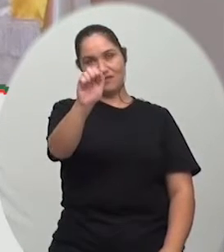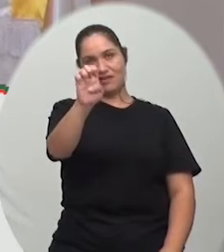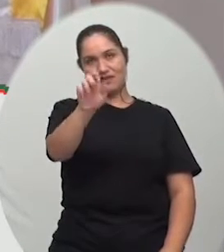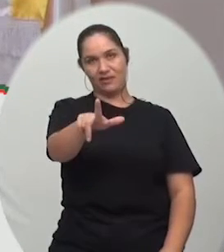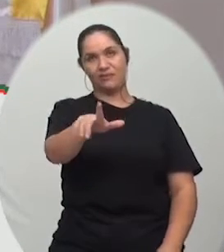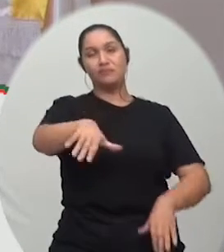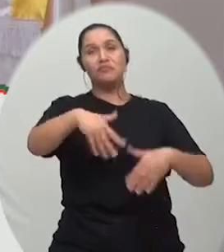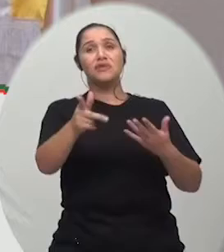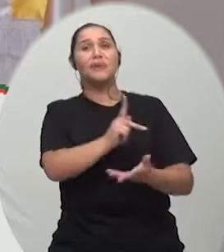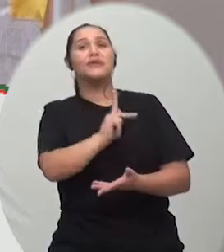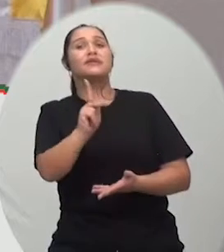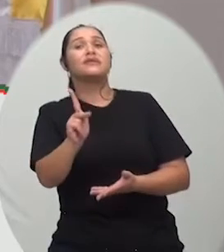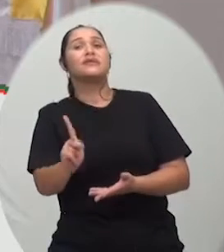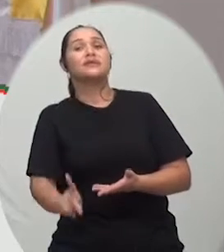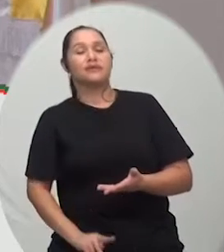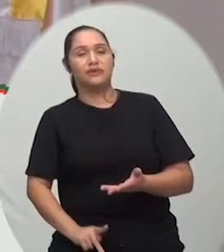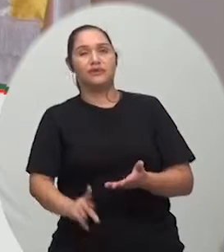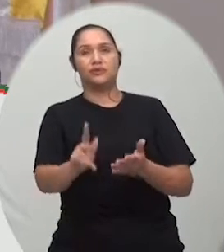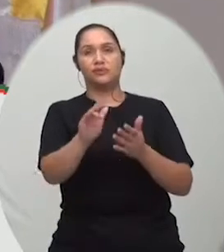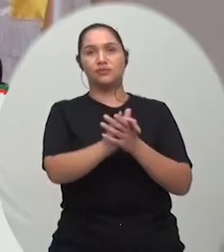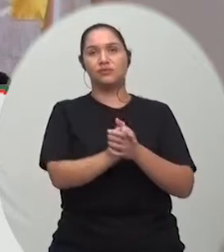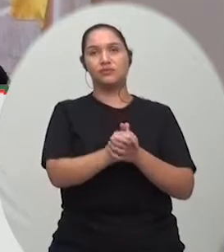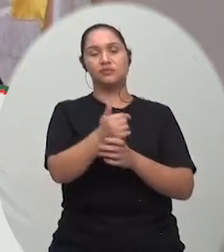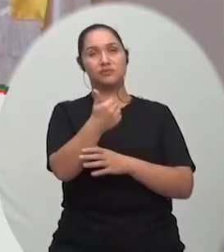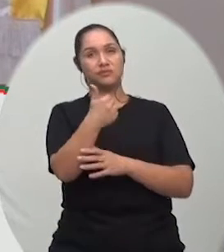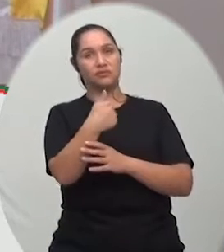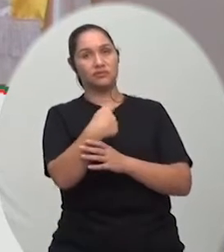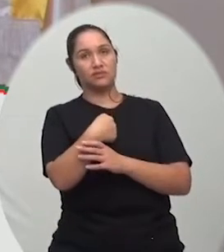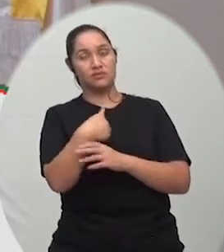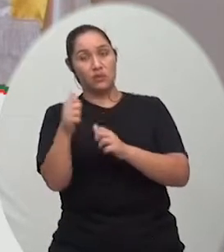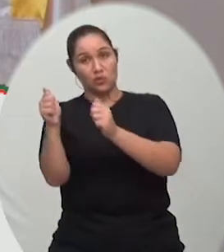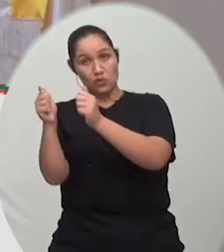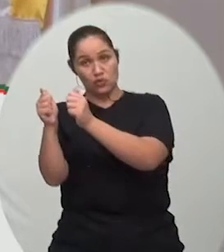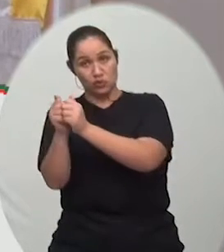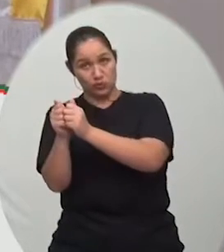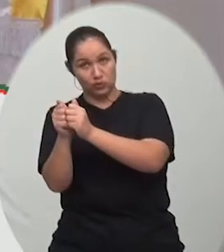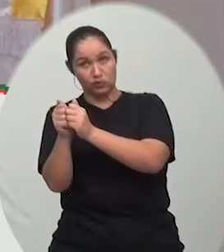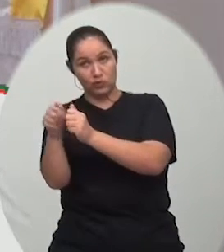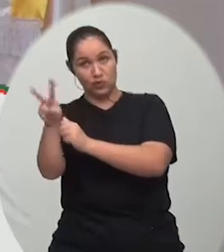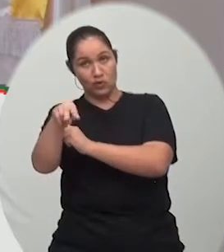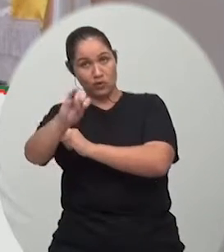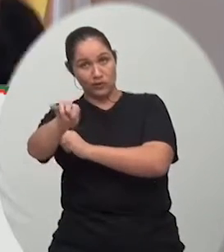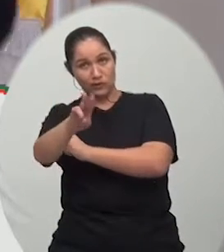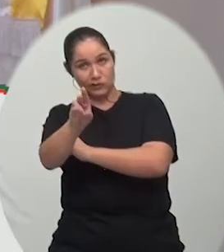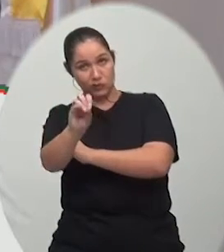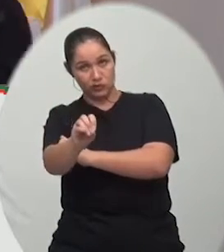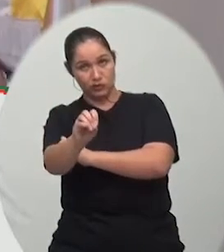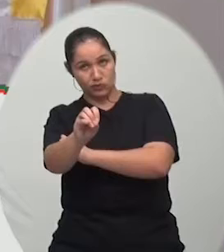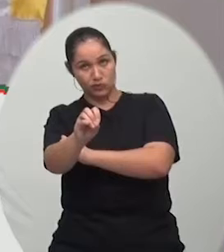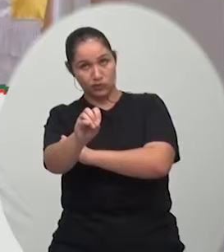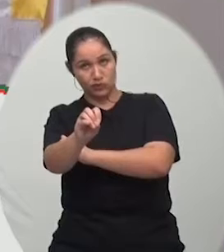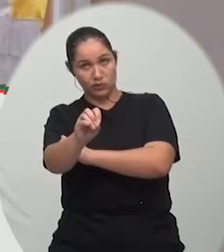Senhor presidente, eu comungo com o nobre vereador Júlio e acrescento ainda mais,